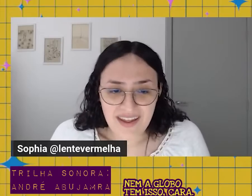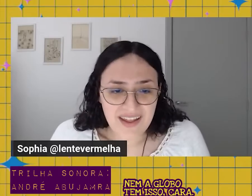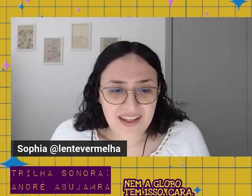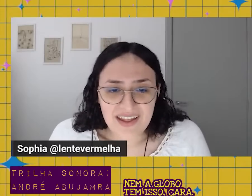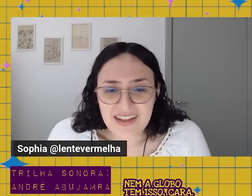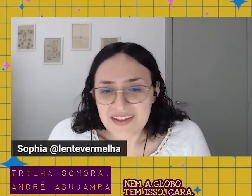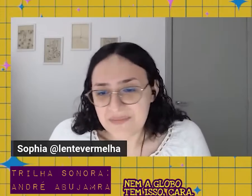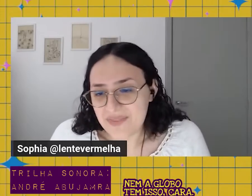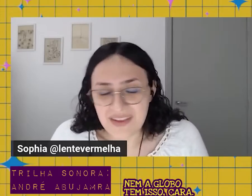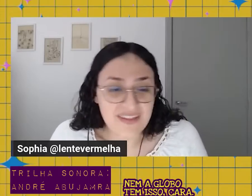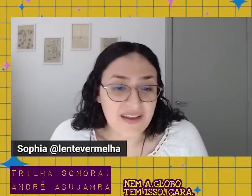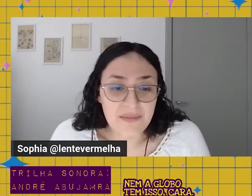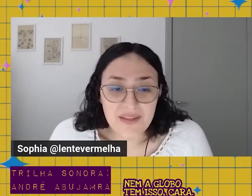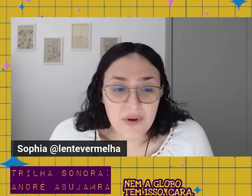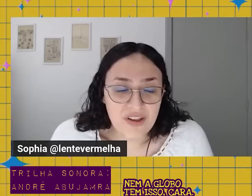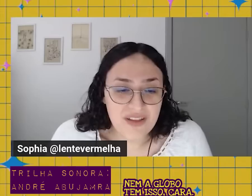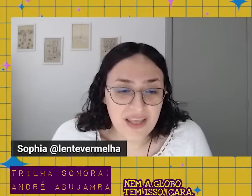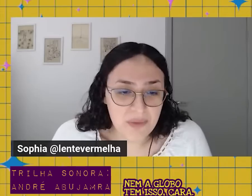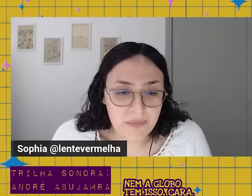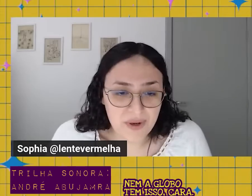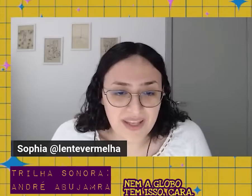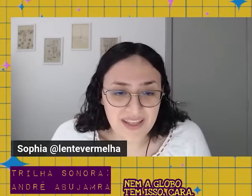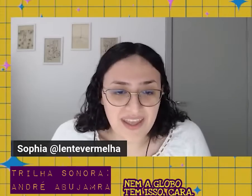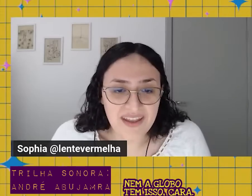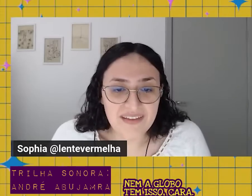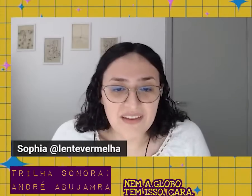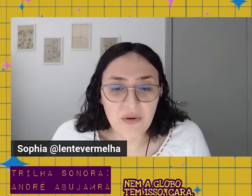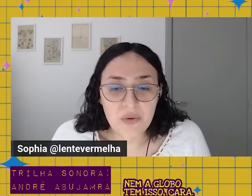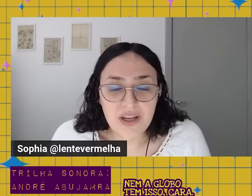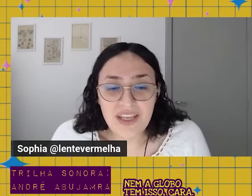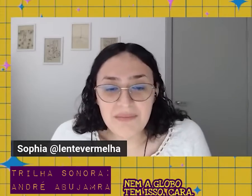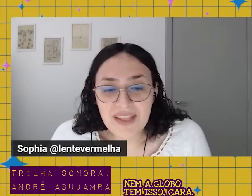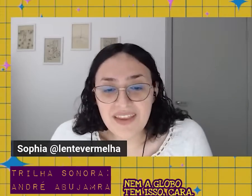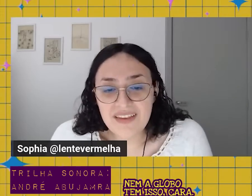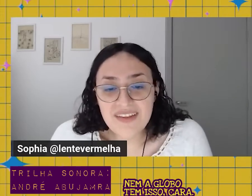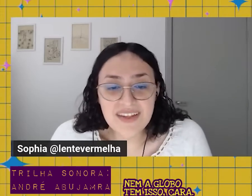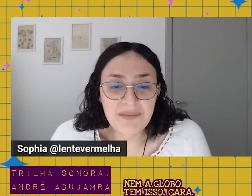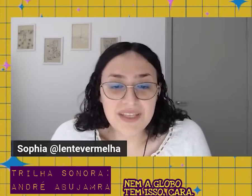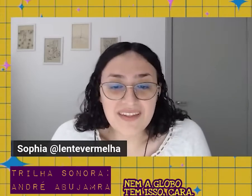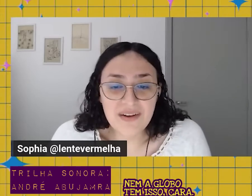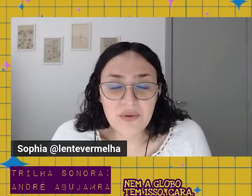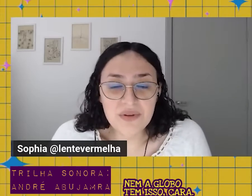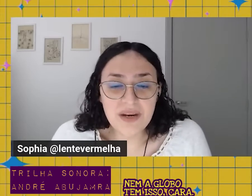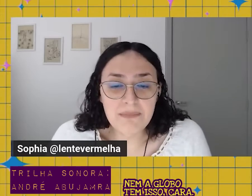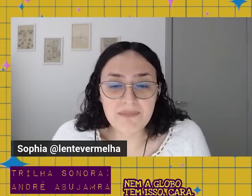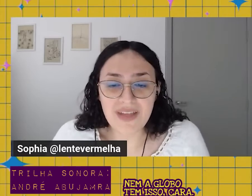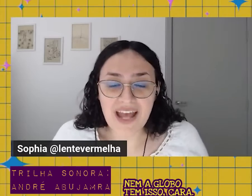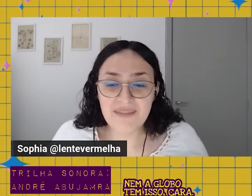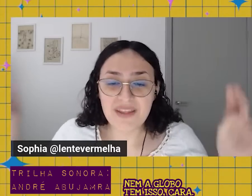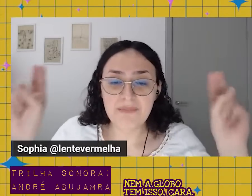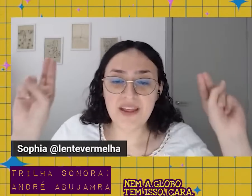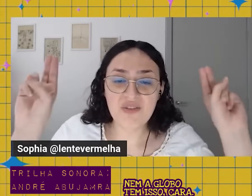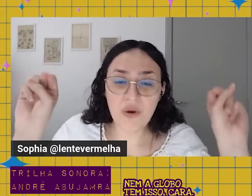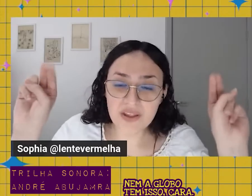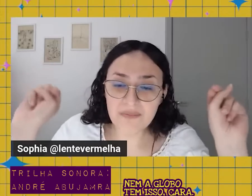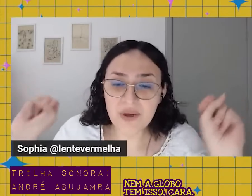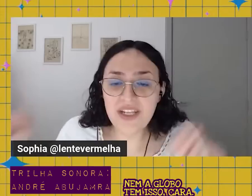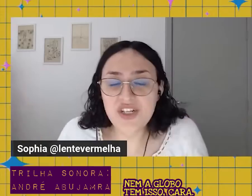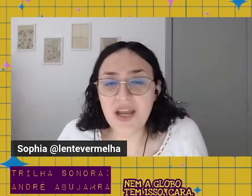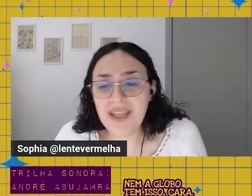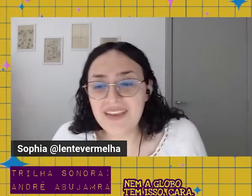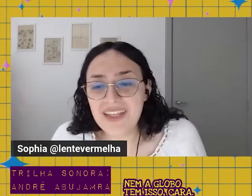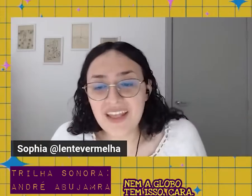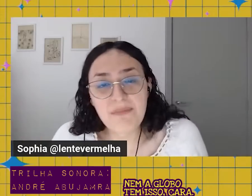que esse projeto de lei propõe, né? Que é o crime de discriminação contra, aspas,